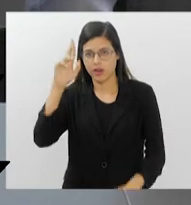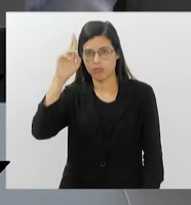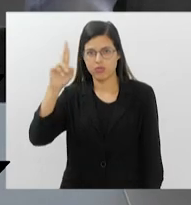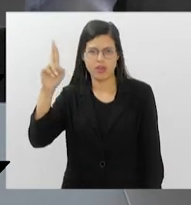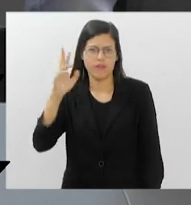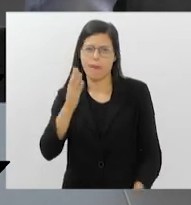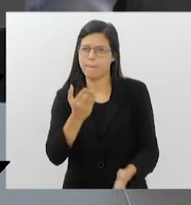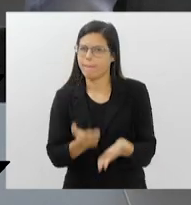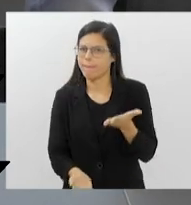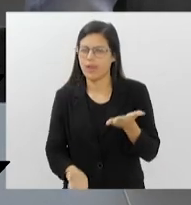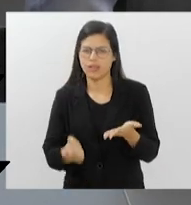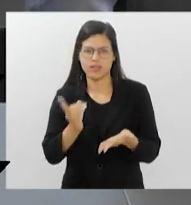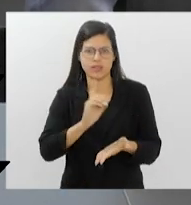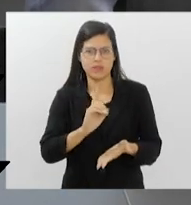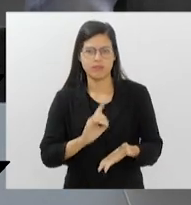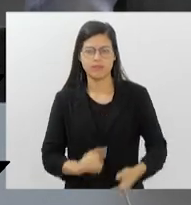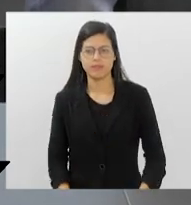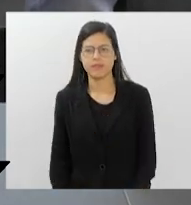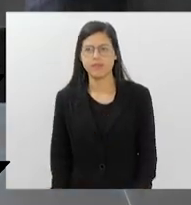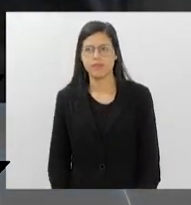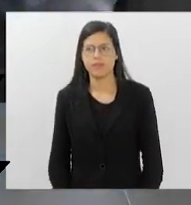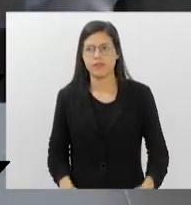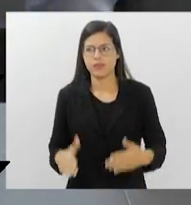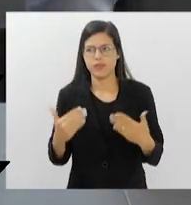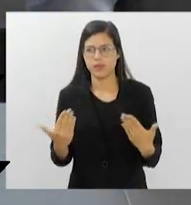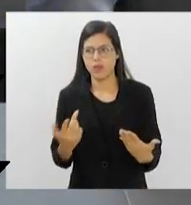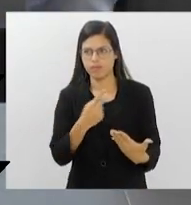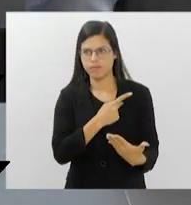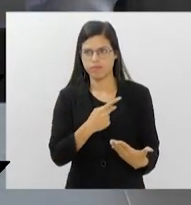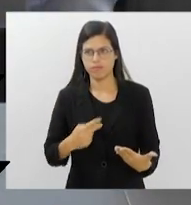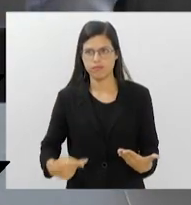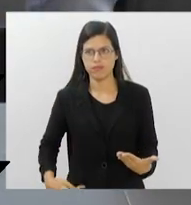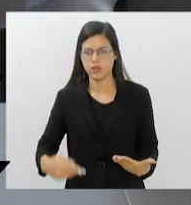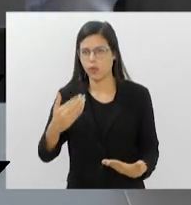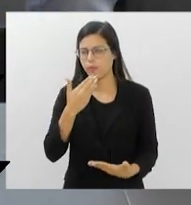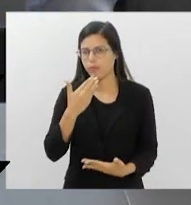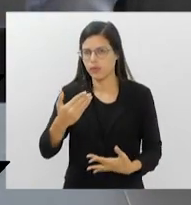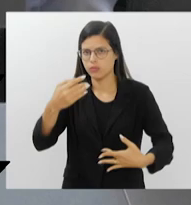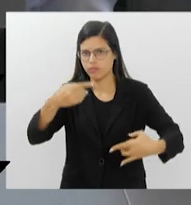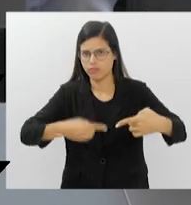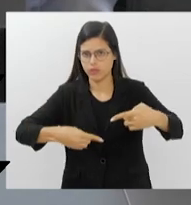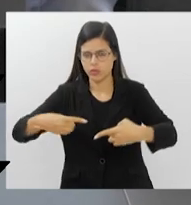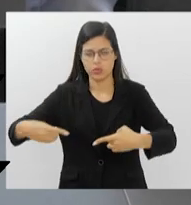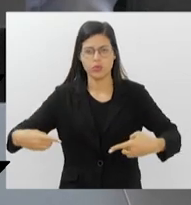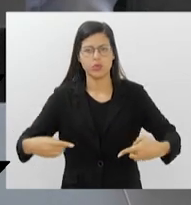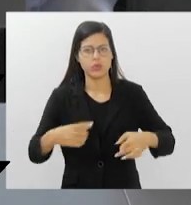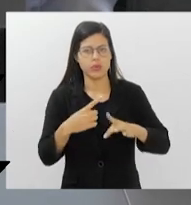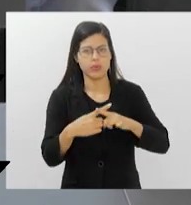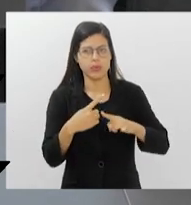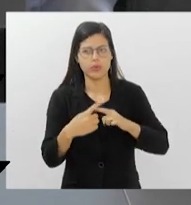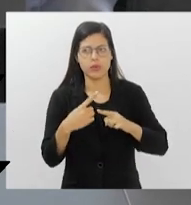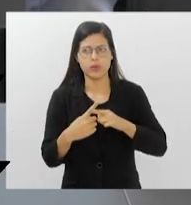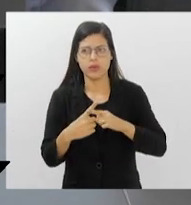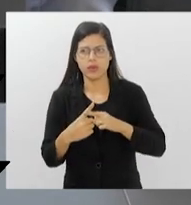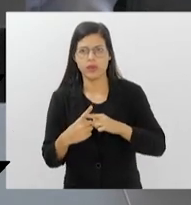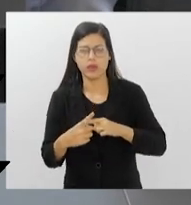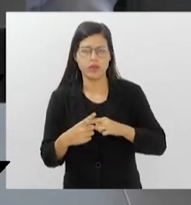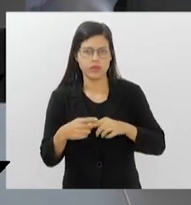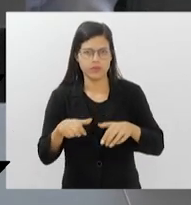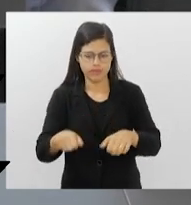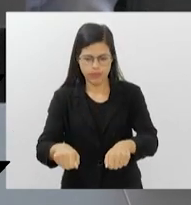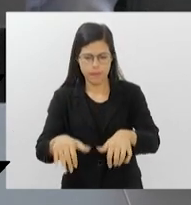nunca né então senhor presidente eu pedi para discutir porque quando chegar em